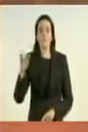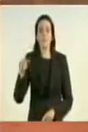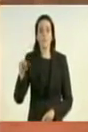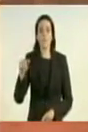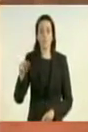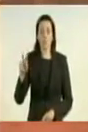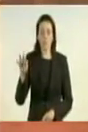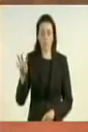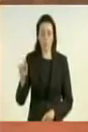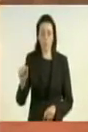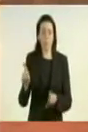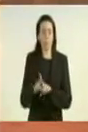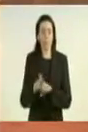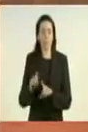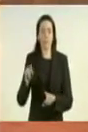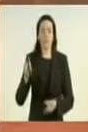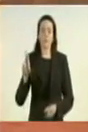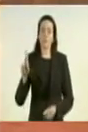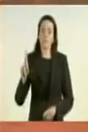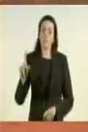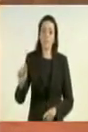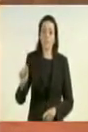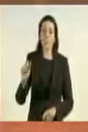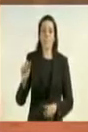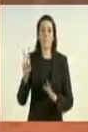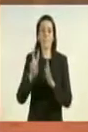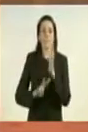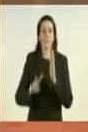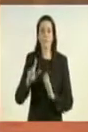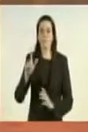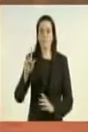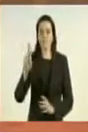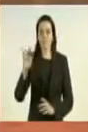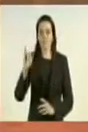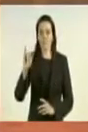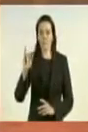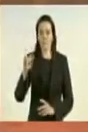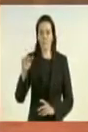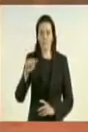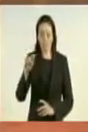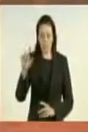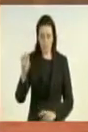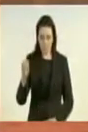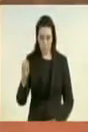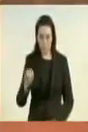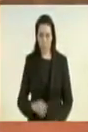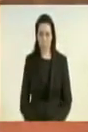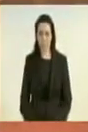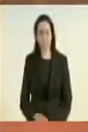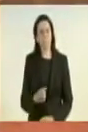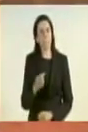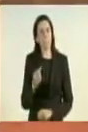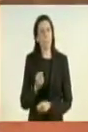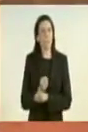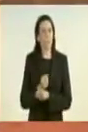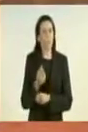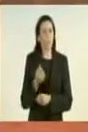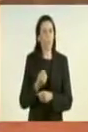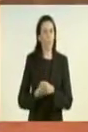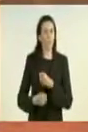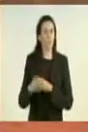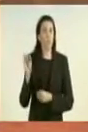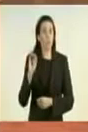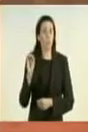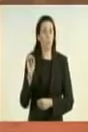Vila Luizão, referentes ao mês de outubro de 2014. Com a fornecedora de energia, SEMAR, o